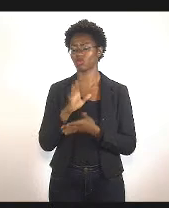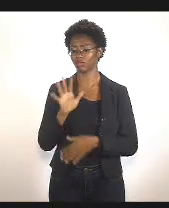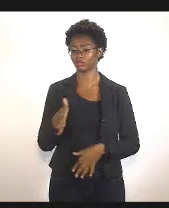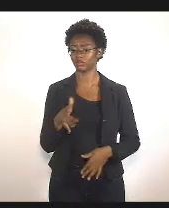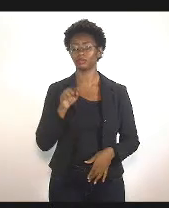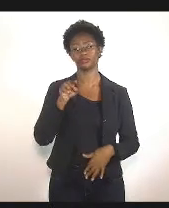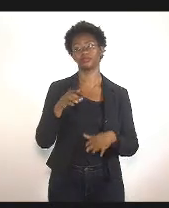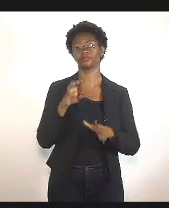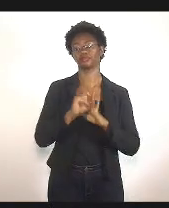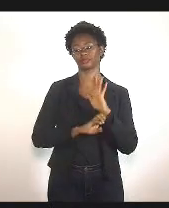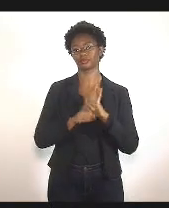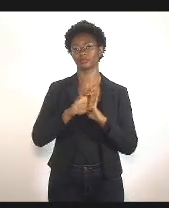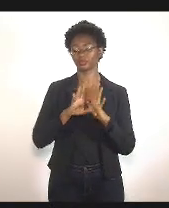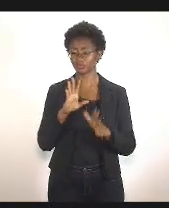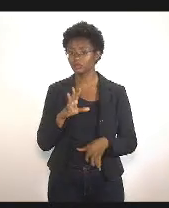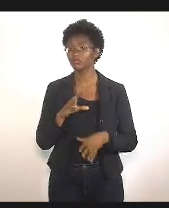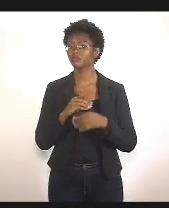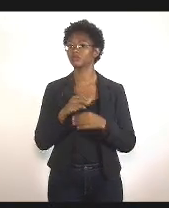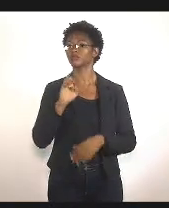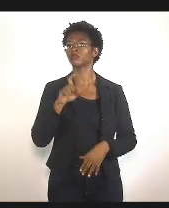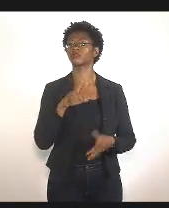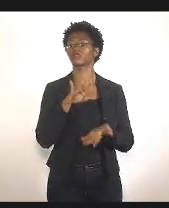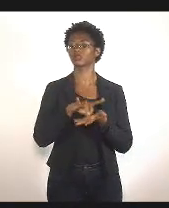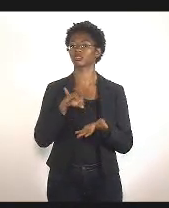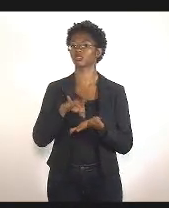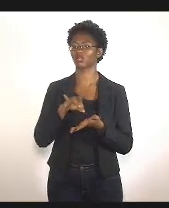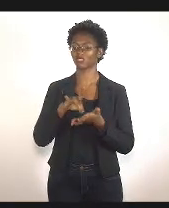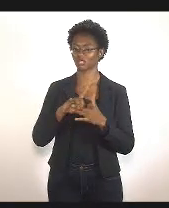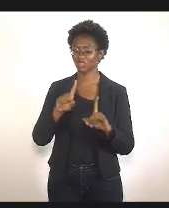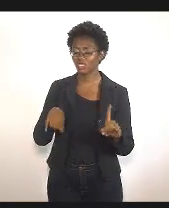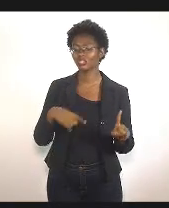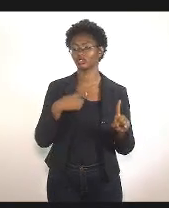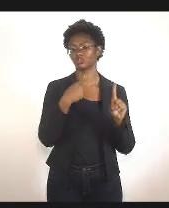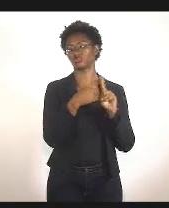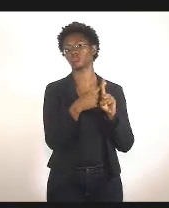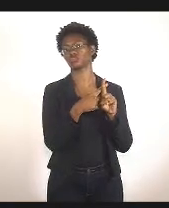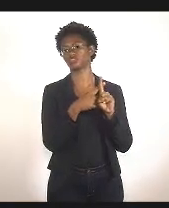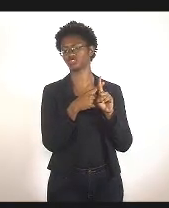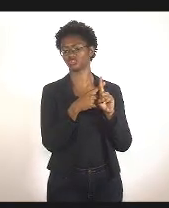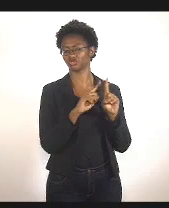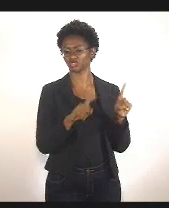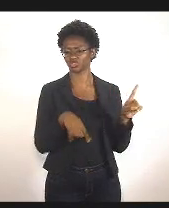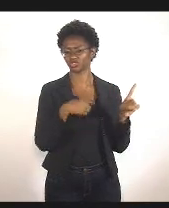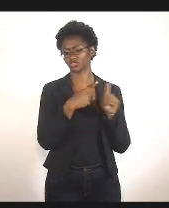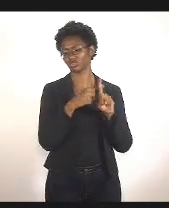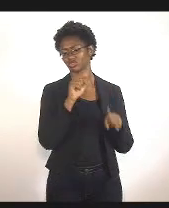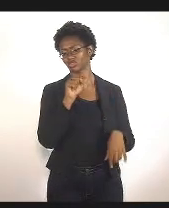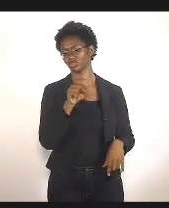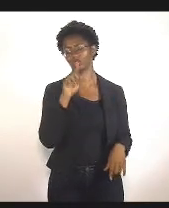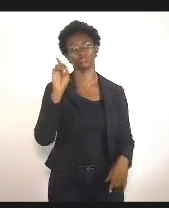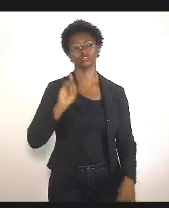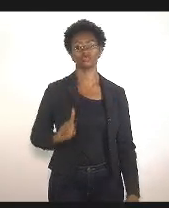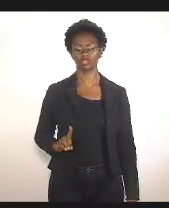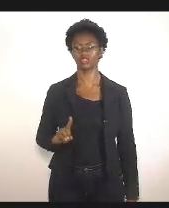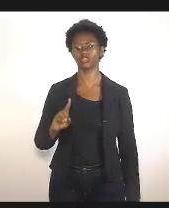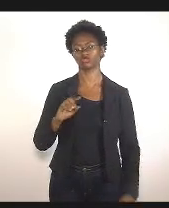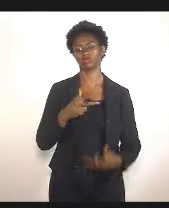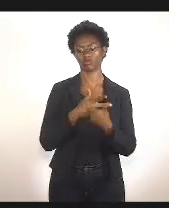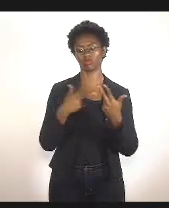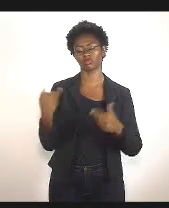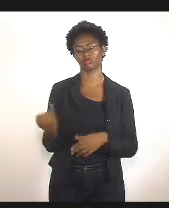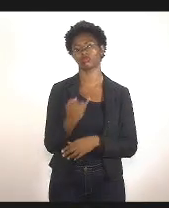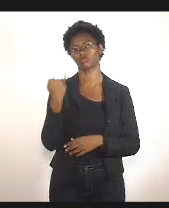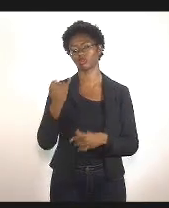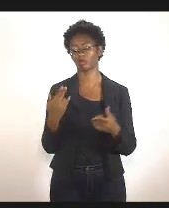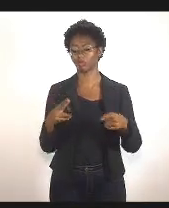essa emenda, ela, na verdade, ela vem adicionar a esse direito, né, uma questão importante, porque hoje em